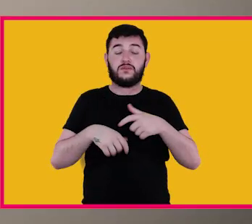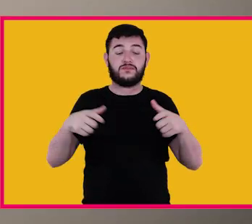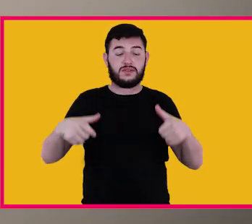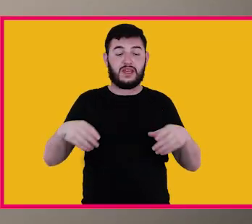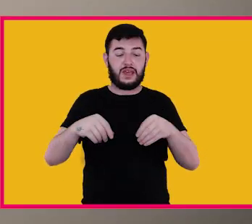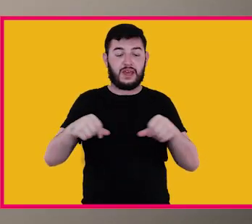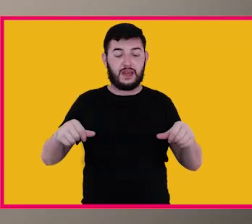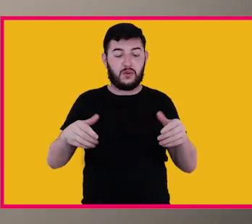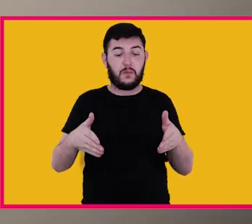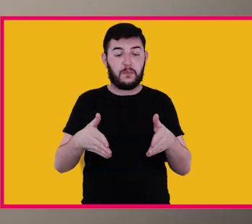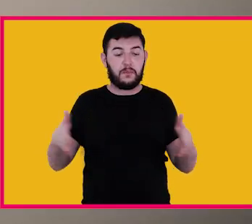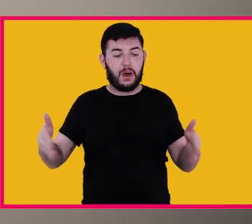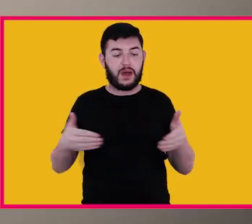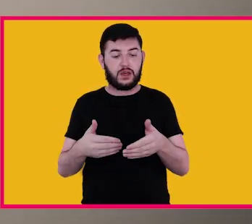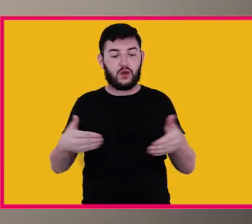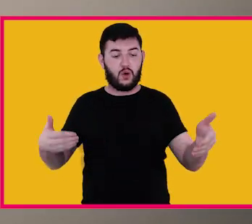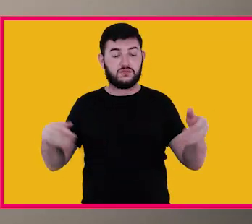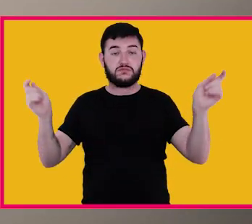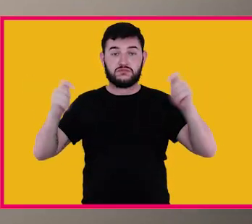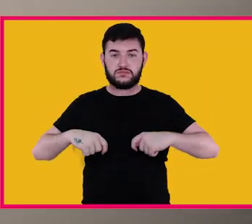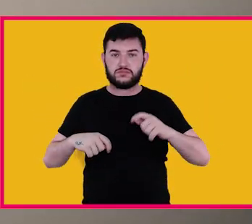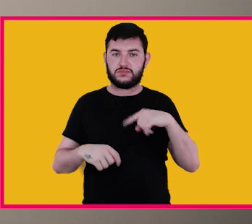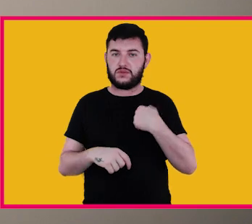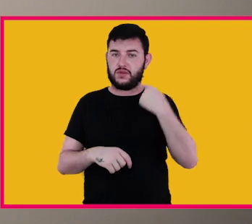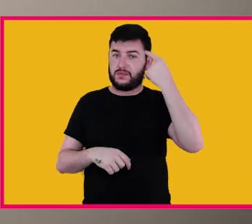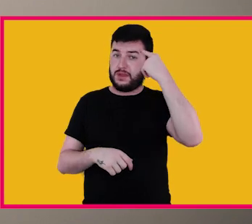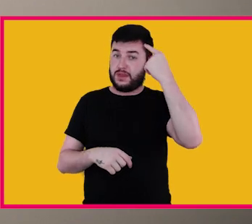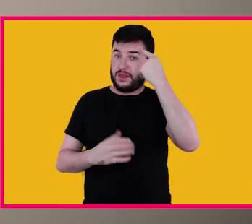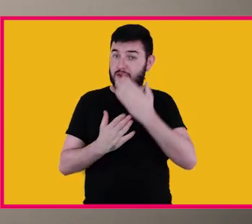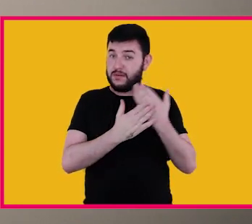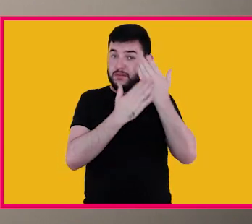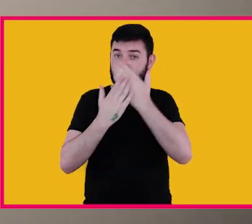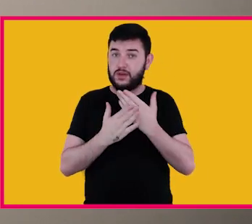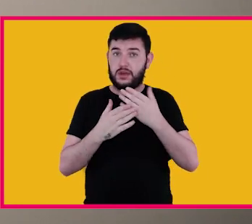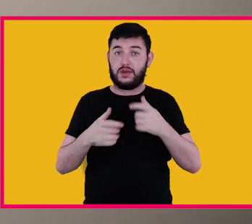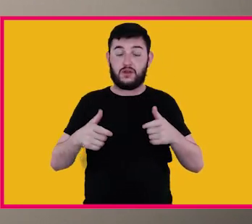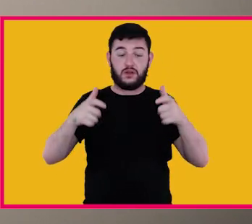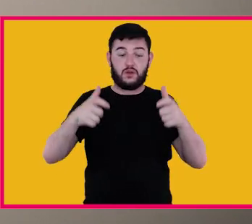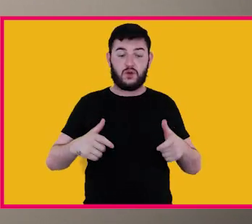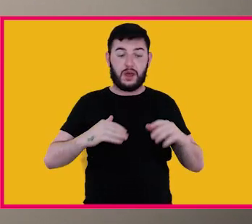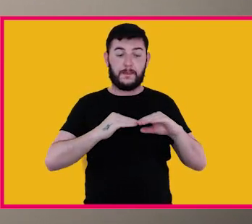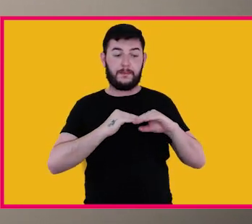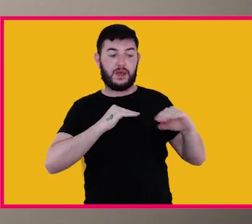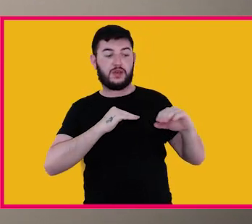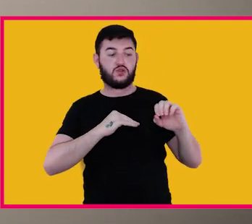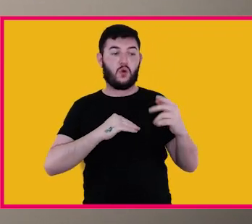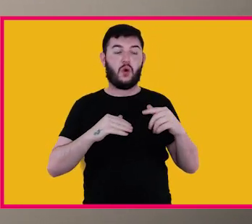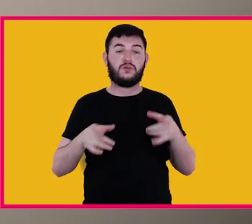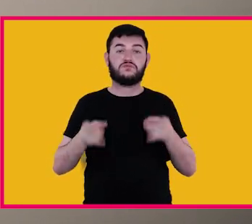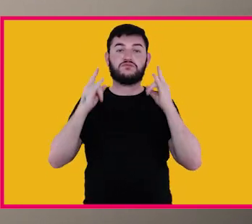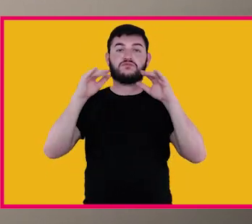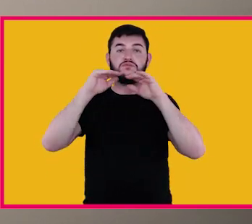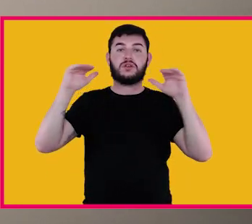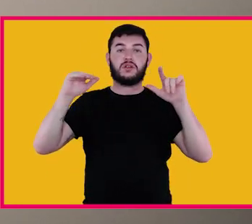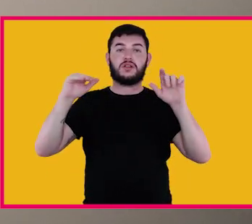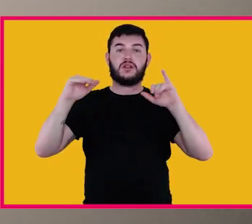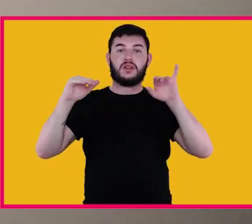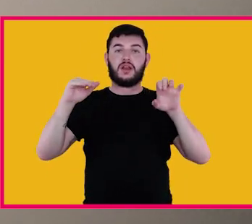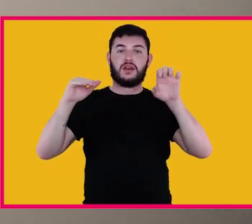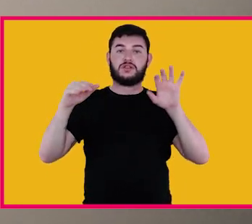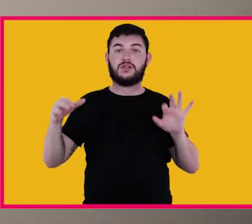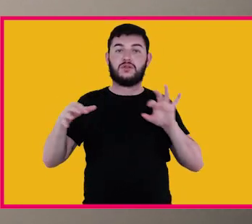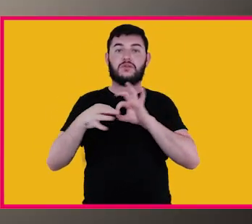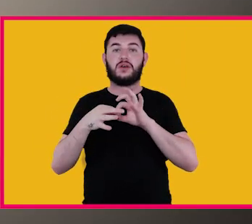que ao se fazer essa escolha, é necessário acrescentar a área de piso e essas lajes, para criar a conexão, o que gera um incremento de custo